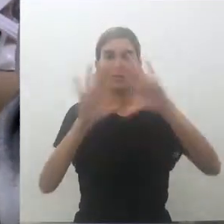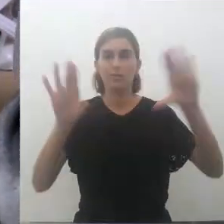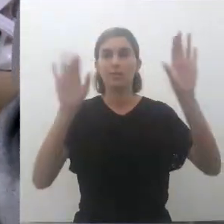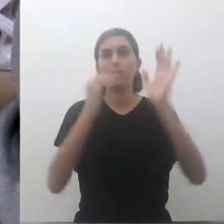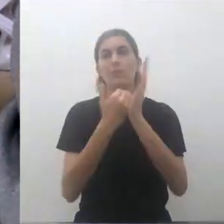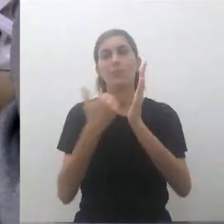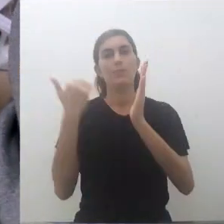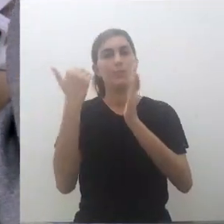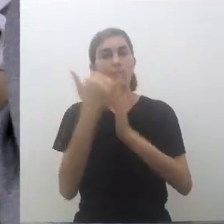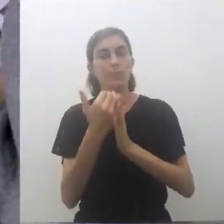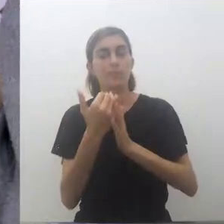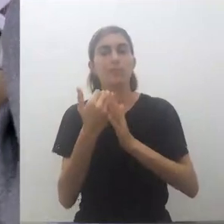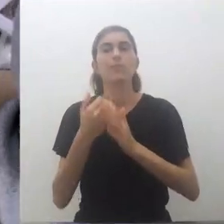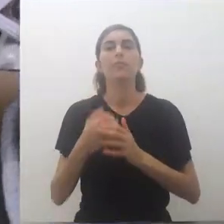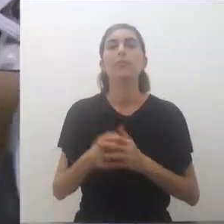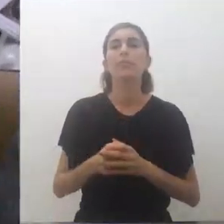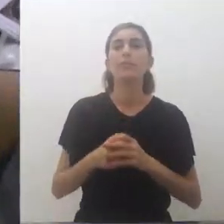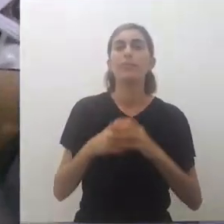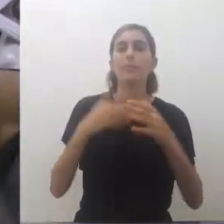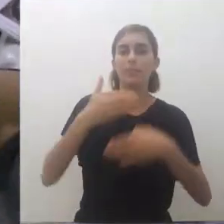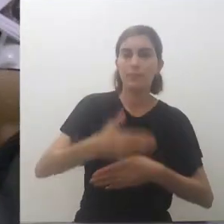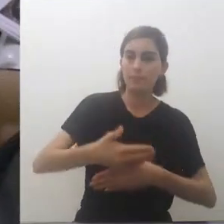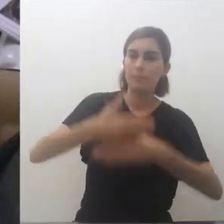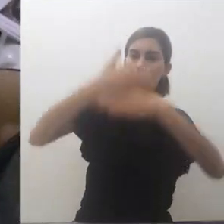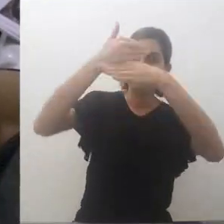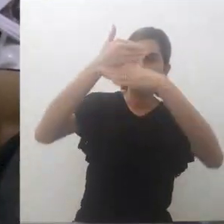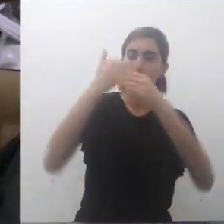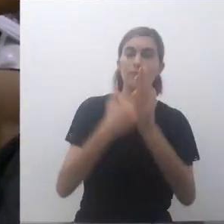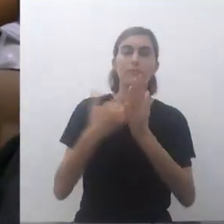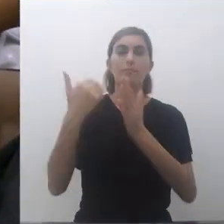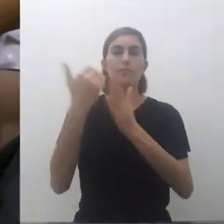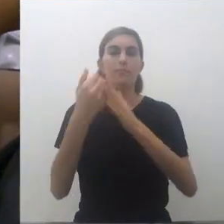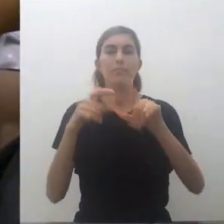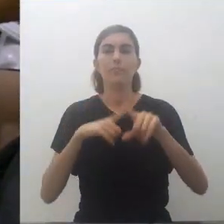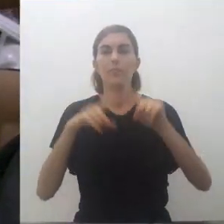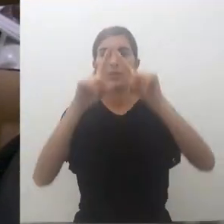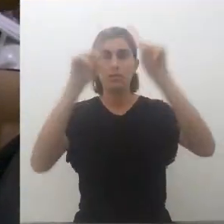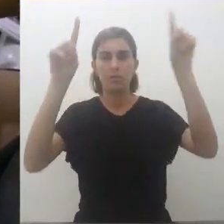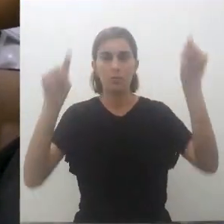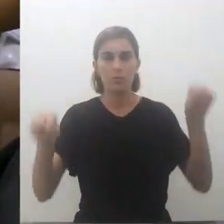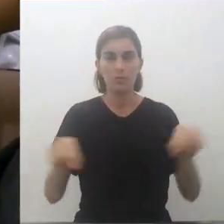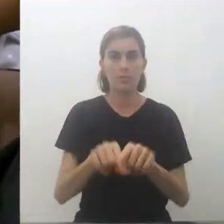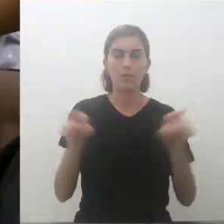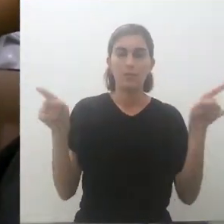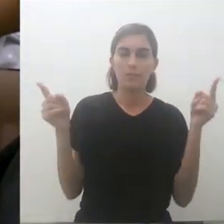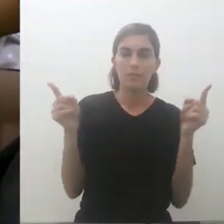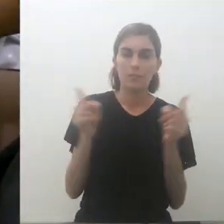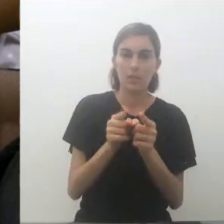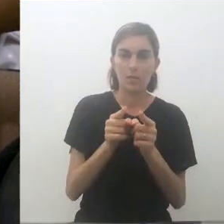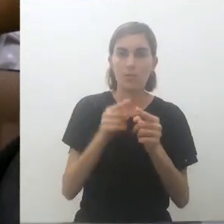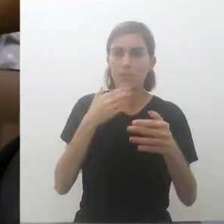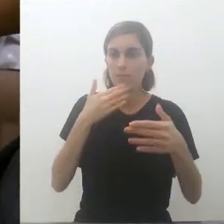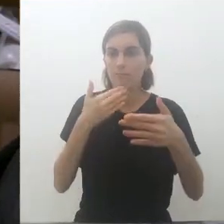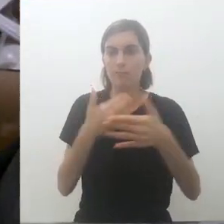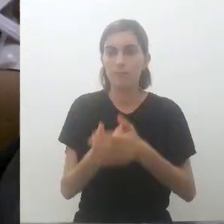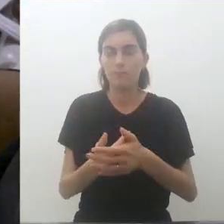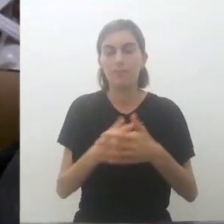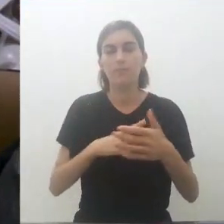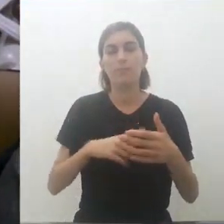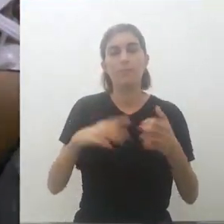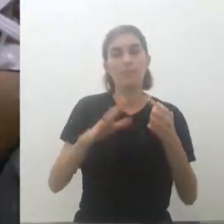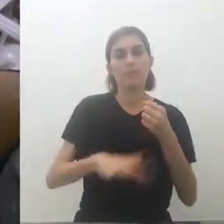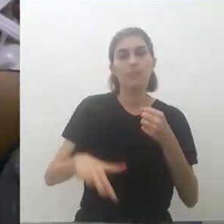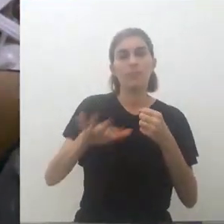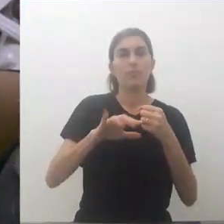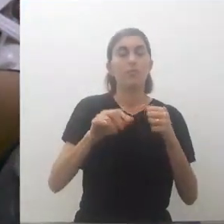né, uma parede maior, e ter um enquadramento menor, mais próximo dessa área. Contrário, eu